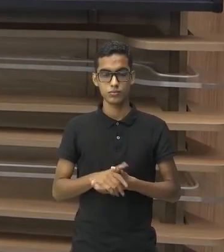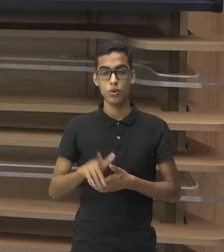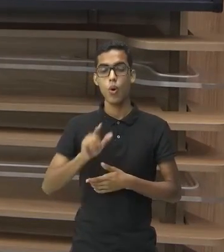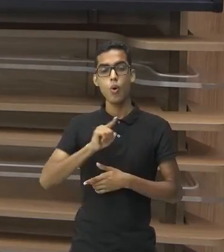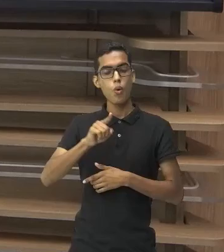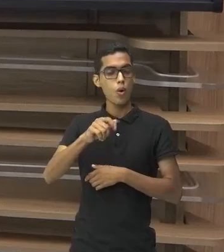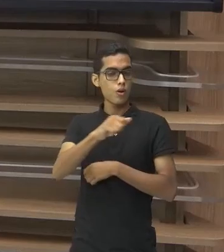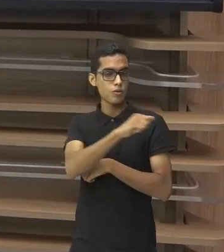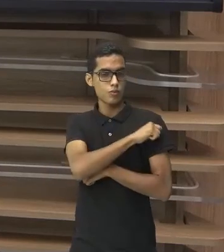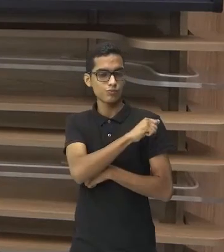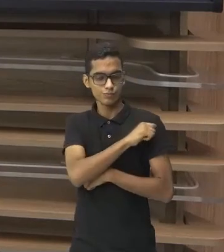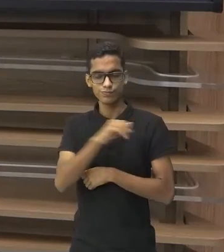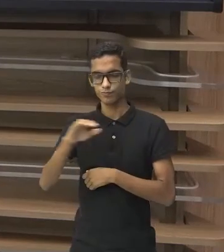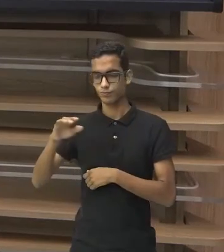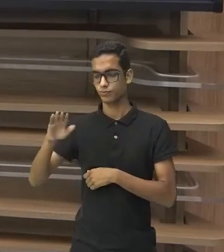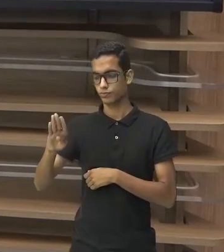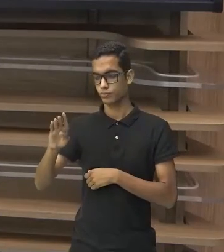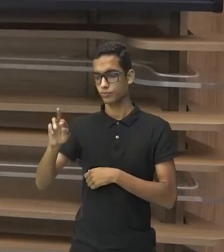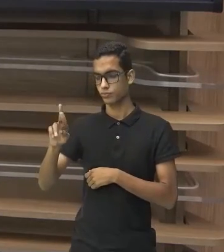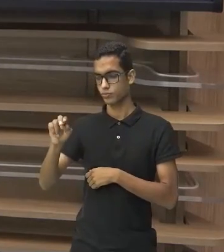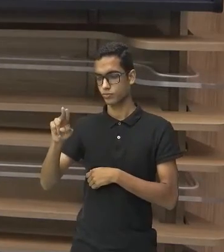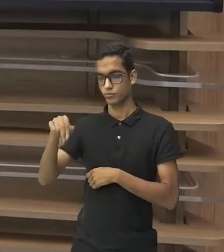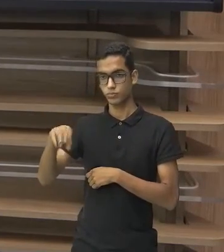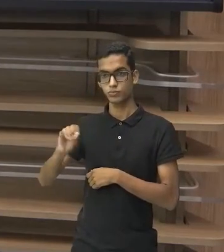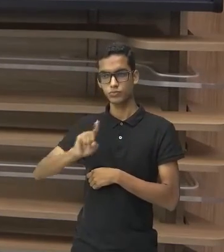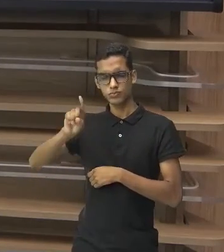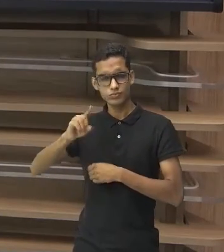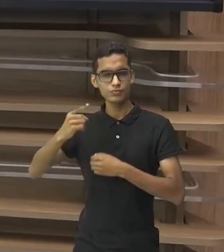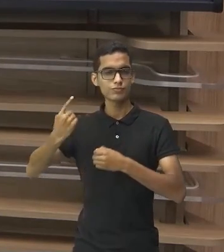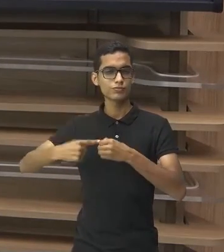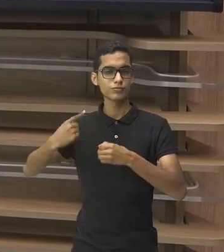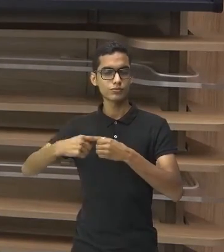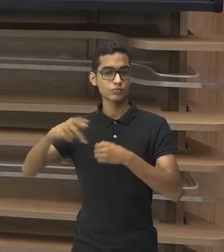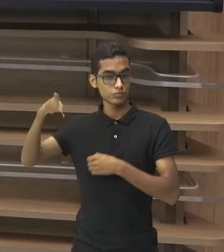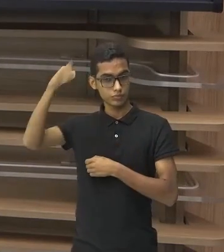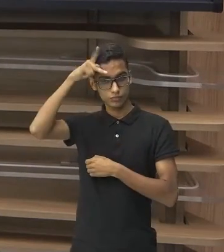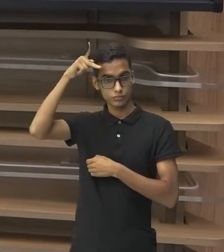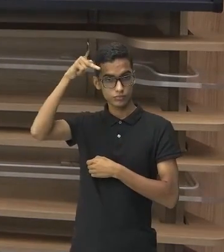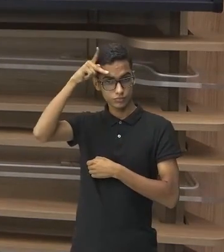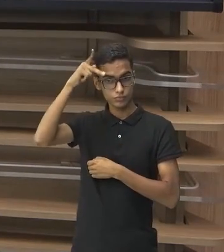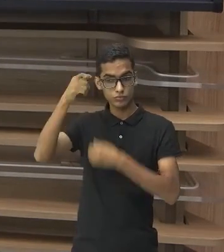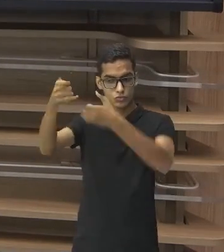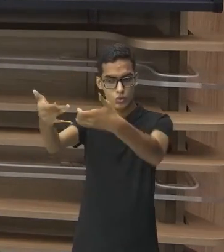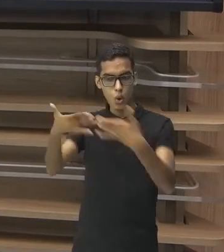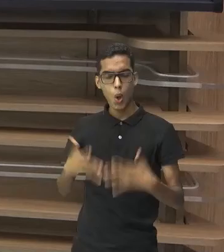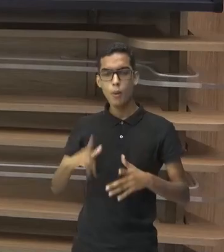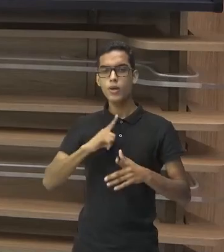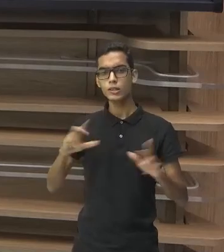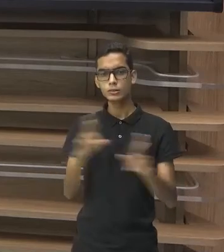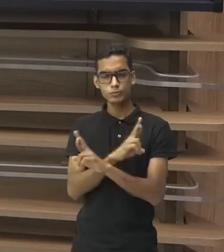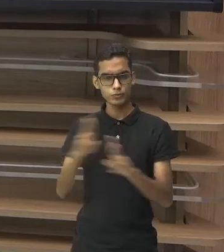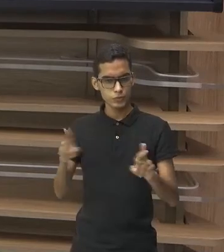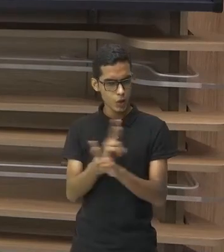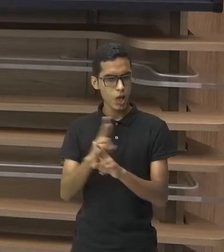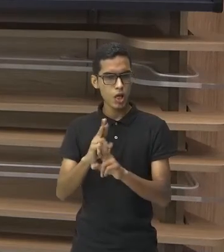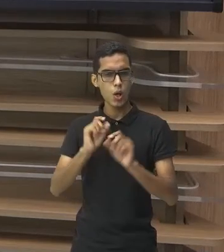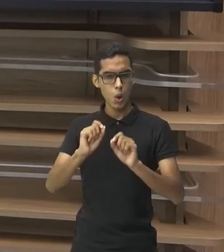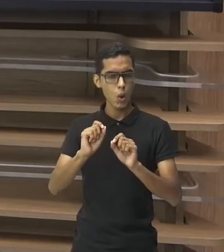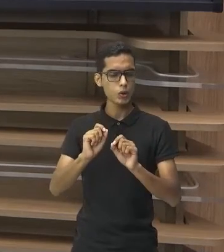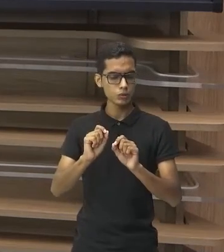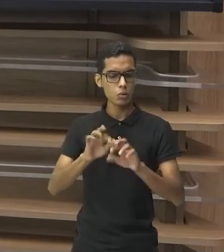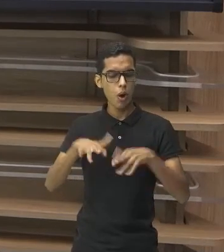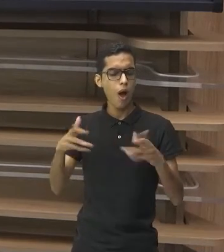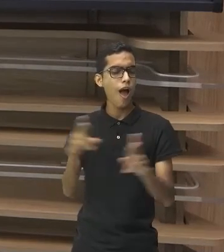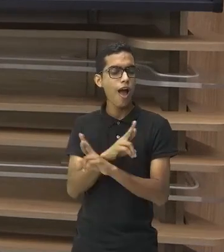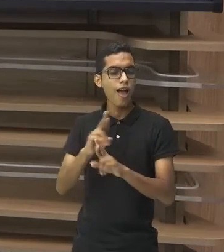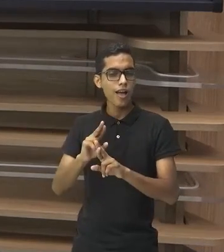enviou para a gente que tem relação a crise do Império com a penetração do cristianismo, das